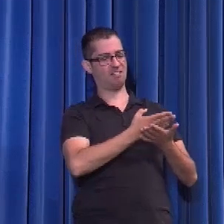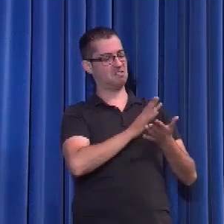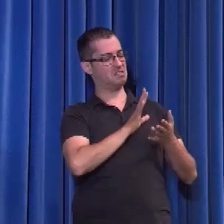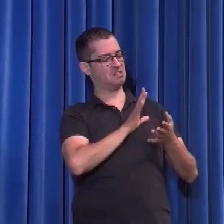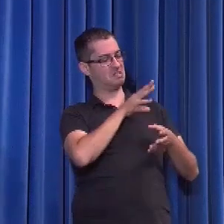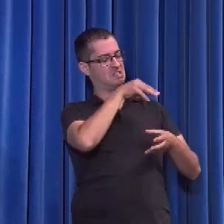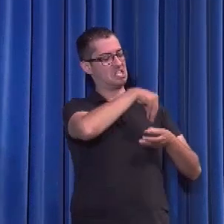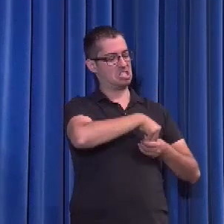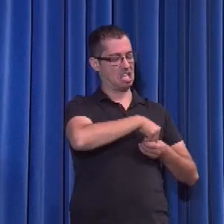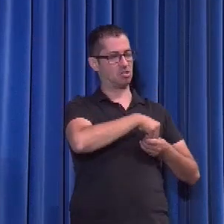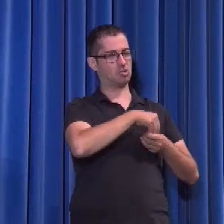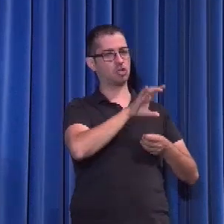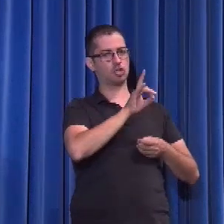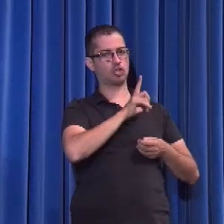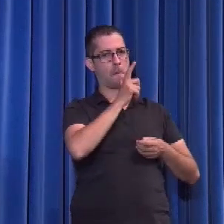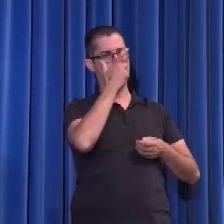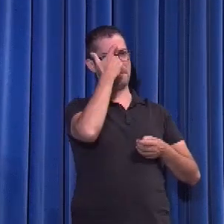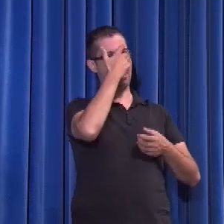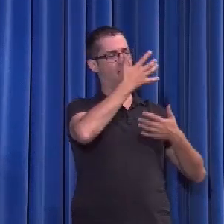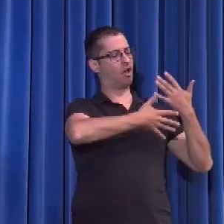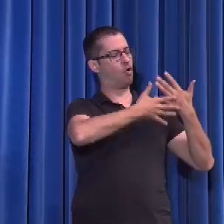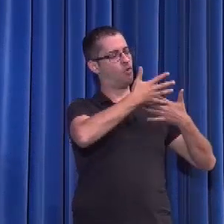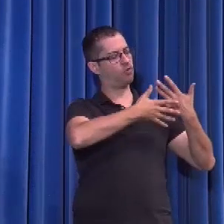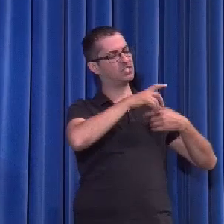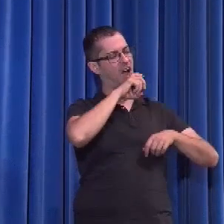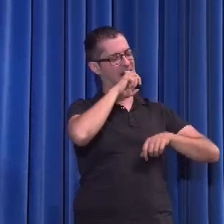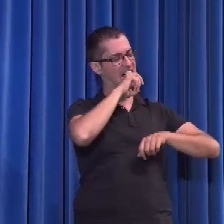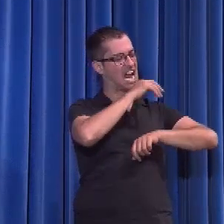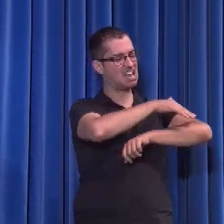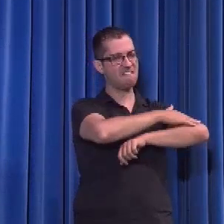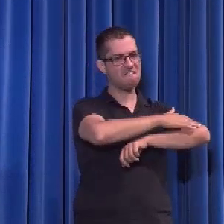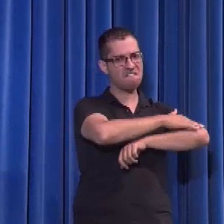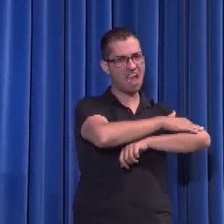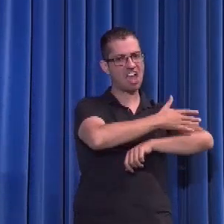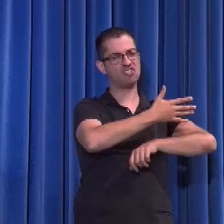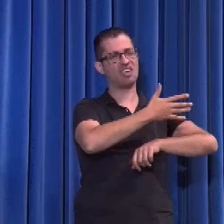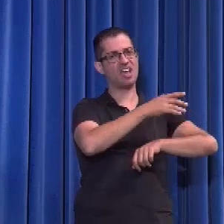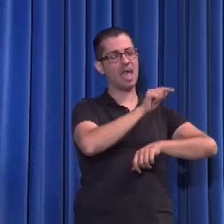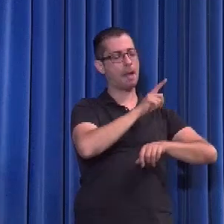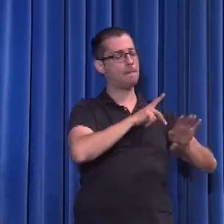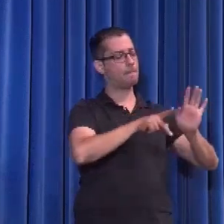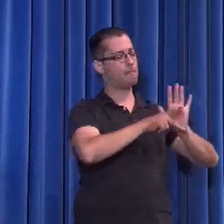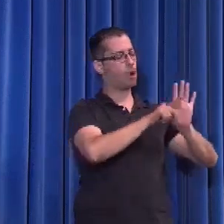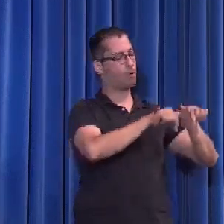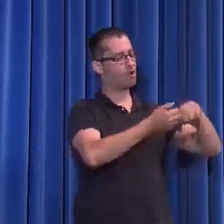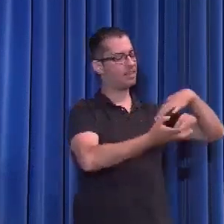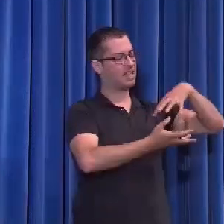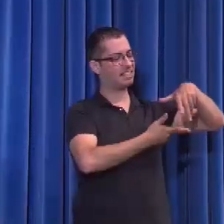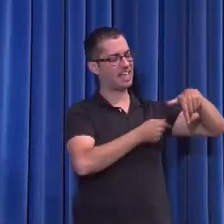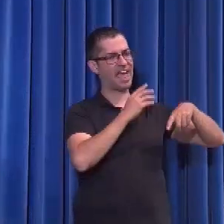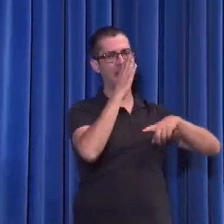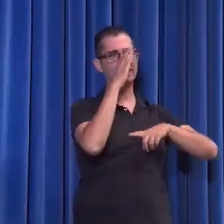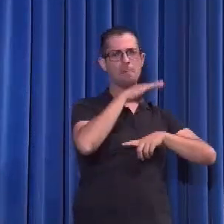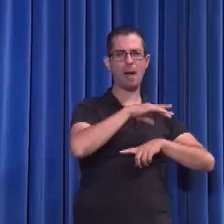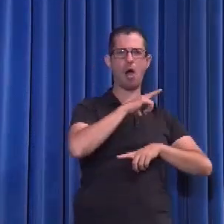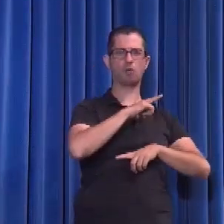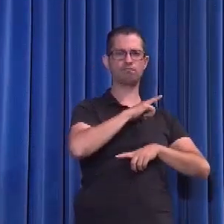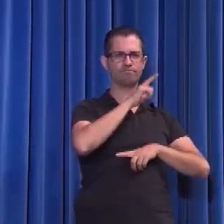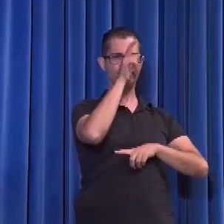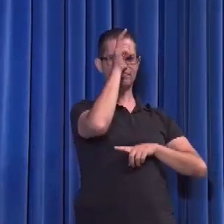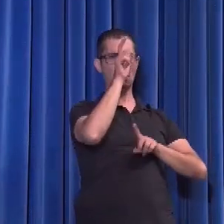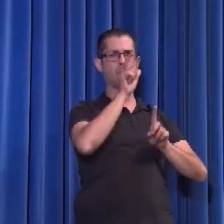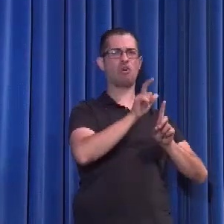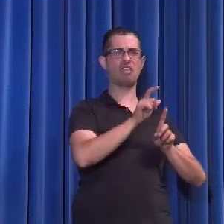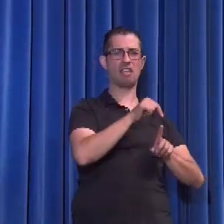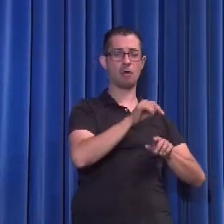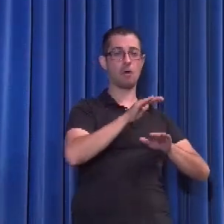causa só confusão, inveja. Essa sabedoria do homem ela é terrena, ela é animal, demoníaca. Mas a